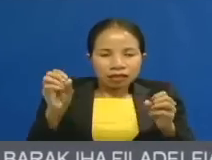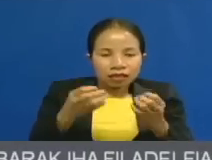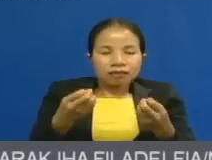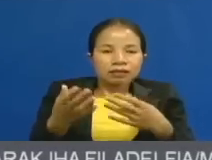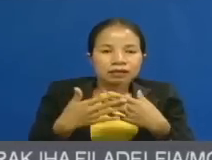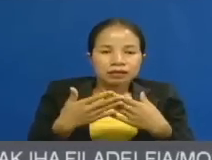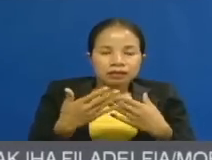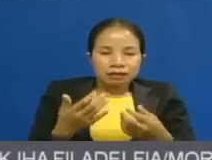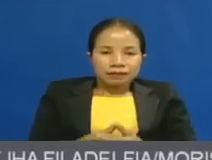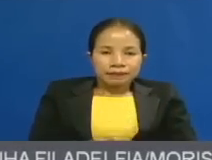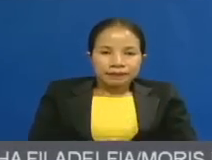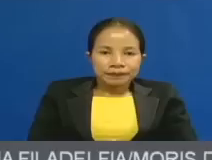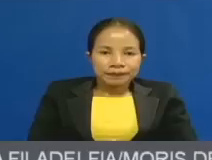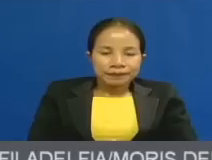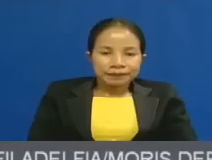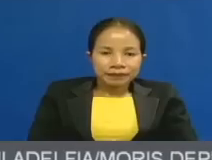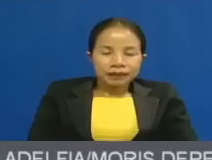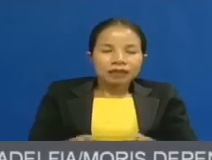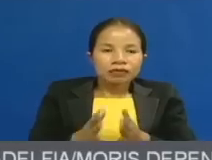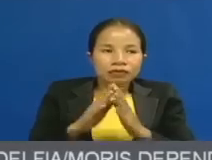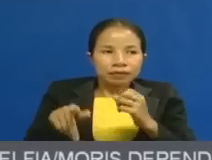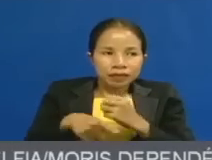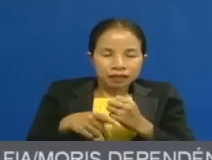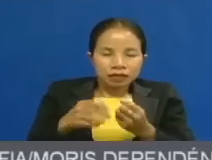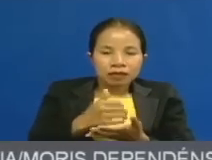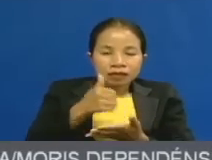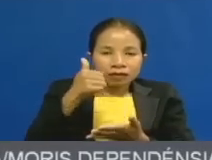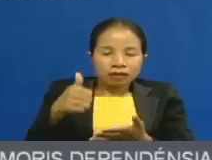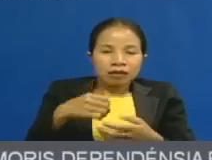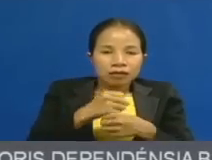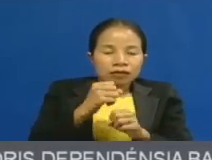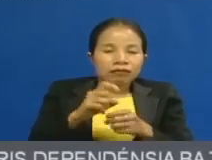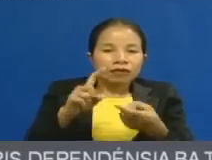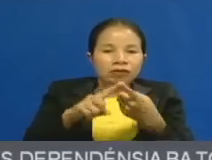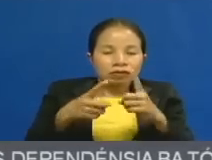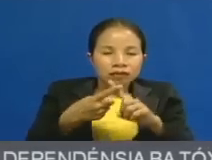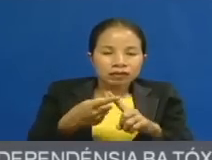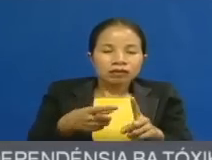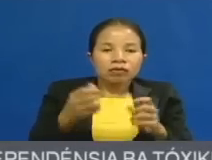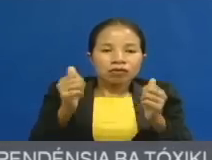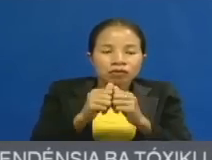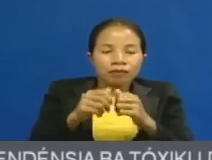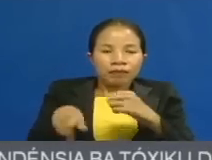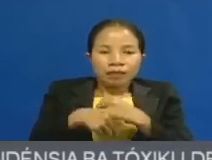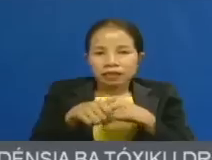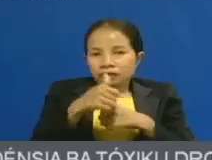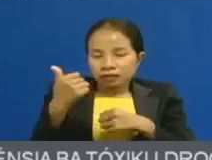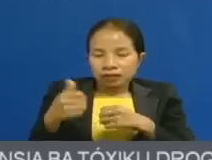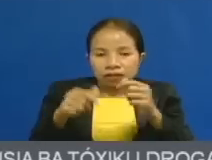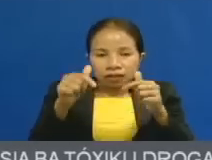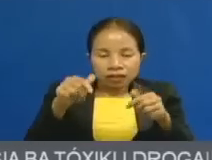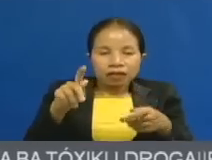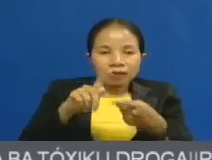simples então exige partido mais votado, a tu halu fali coligação com o partido Seluk. Ene, partido mais votado,